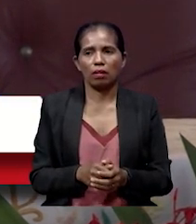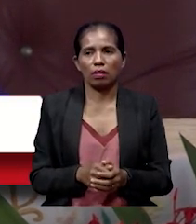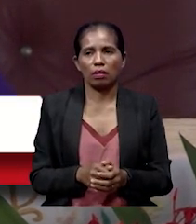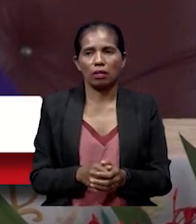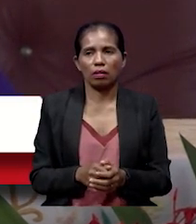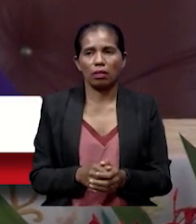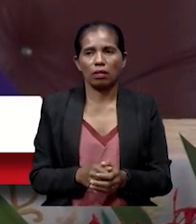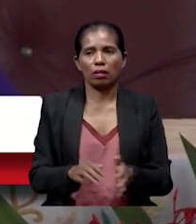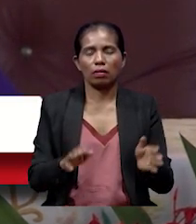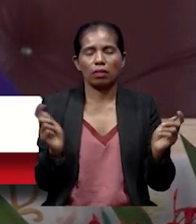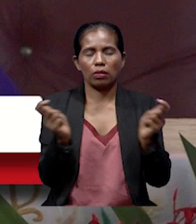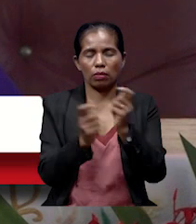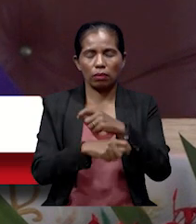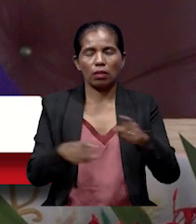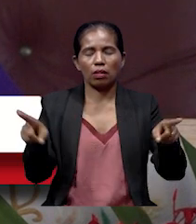Hanesan transforma de